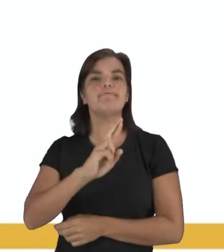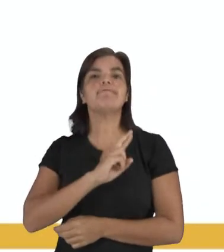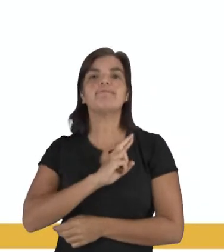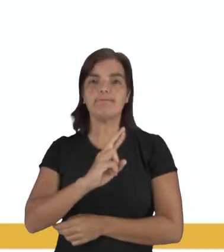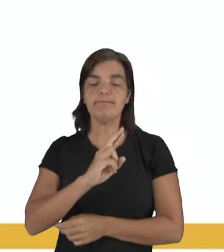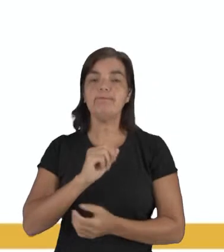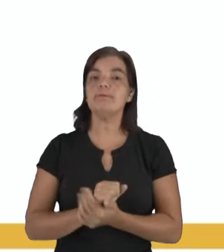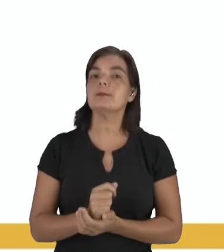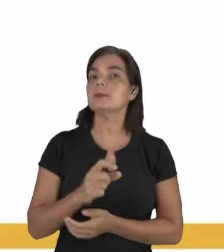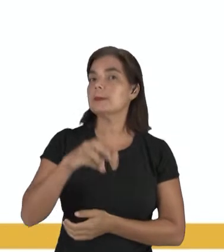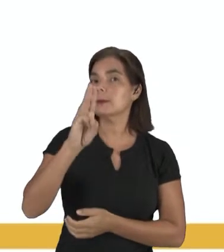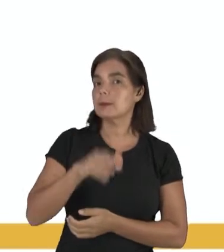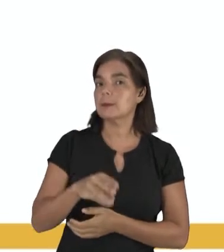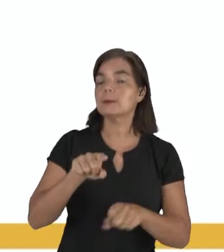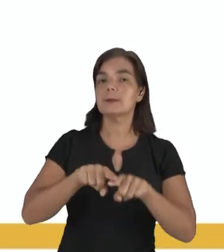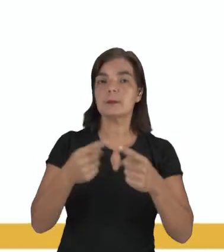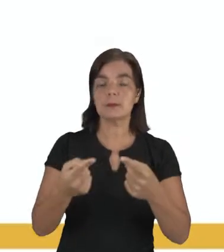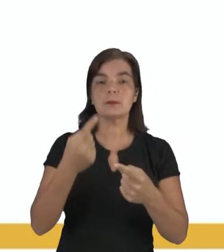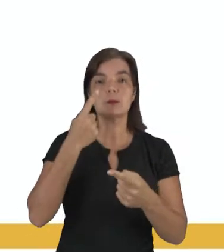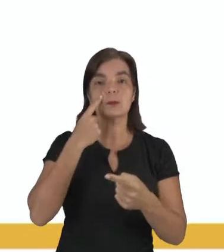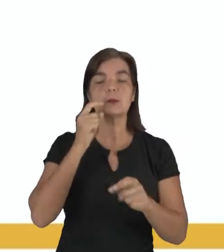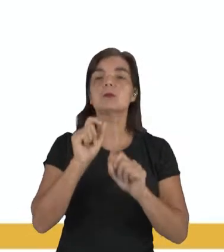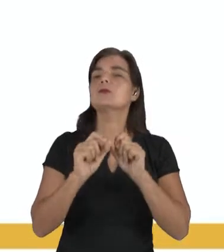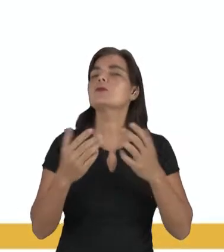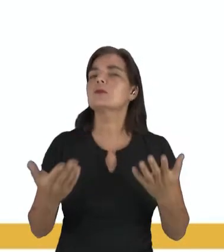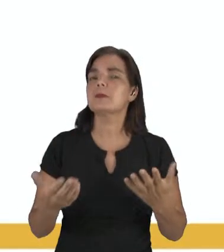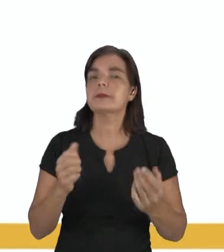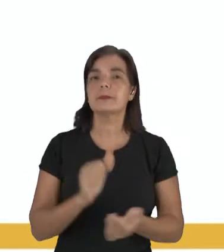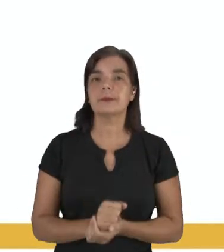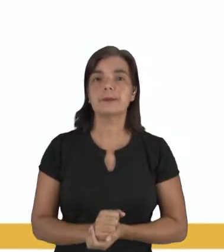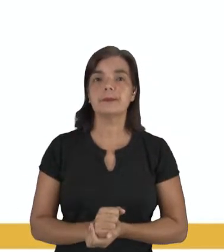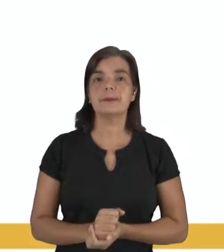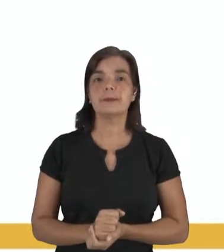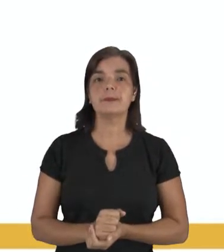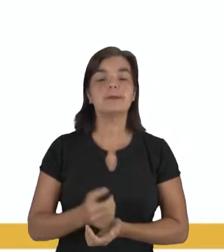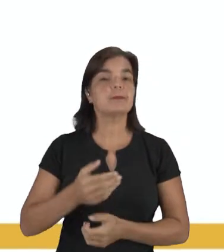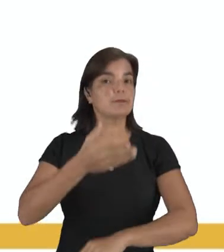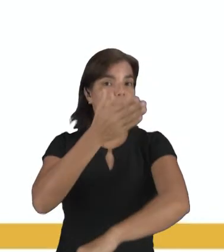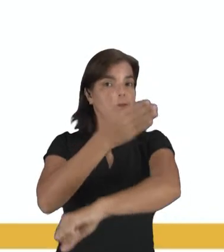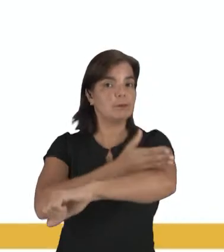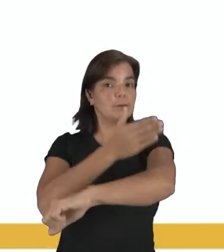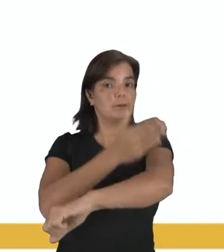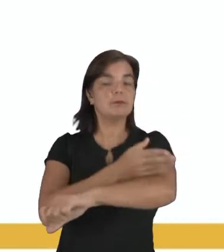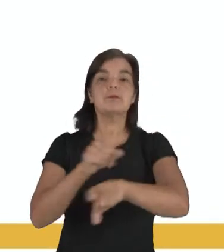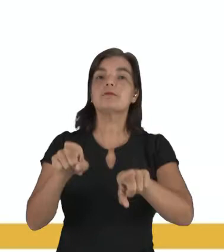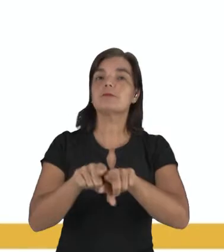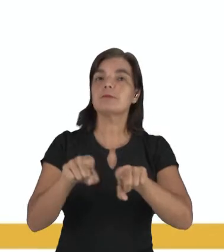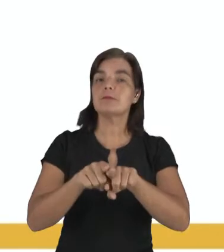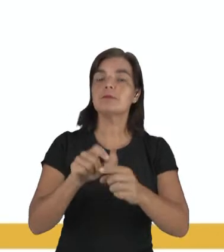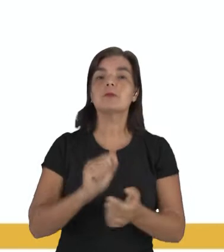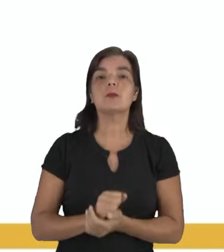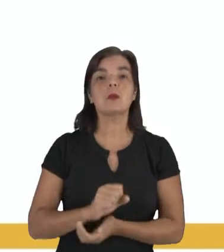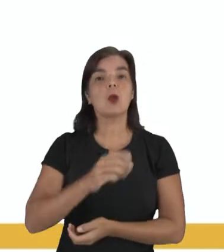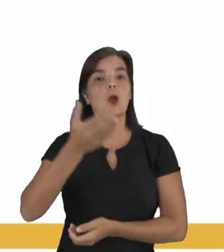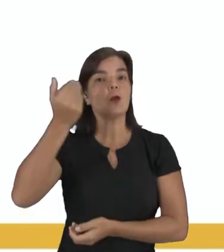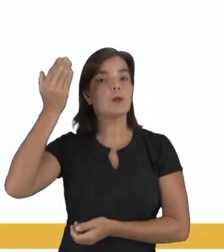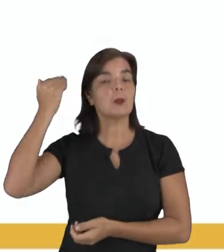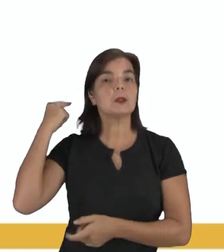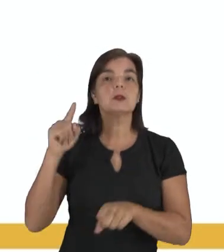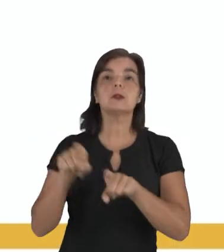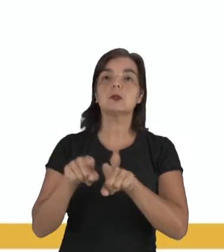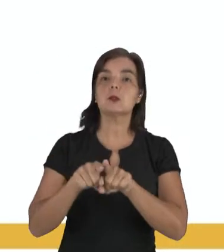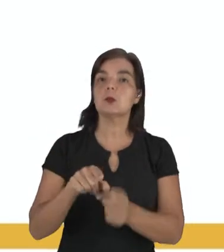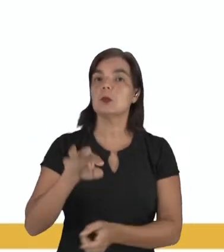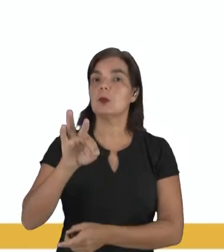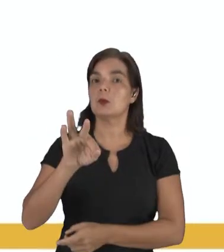Então, quem acabava se sobressaindo nessa parte da Idade Média, também chamada inclusive de Idade das Trevas, era